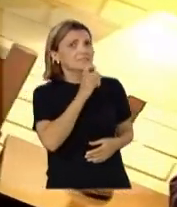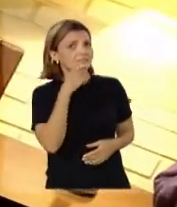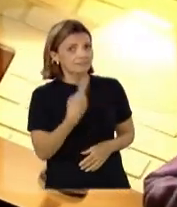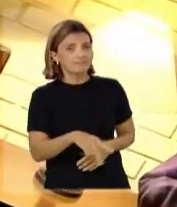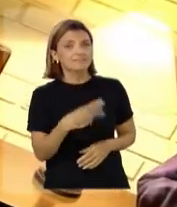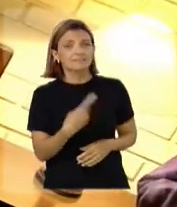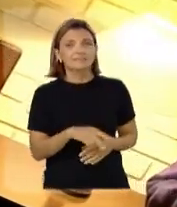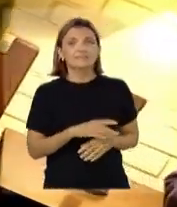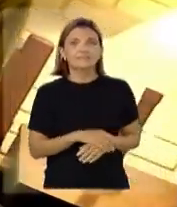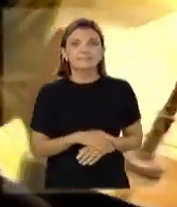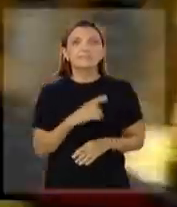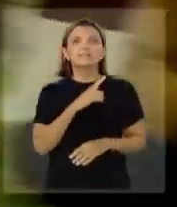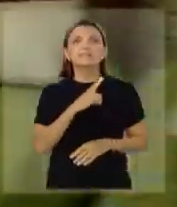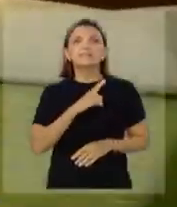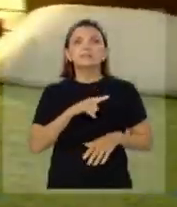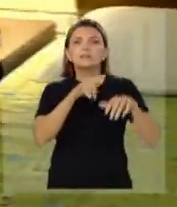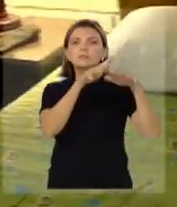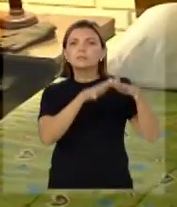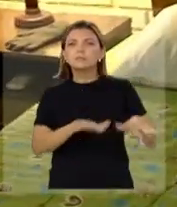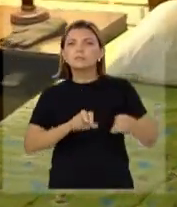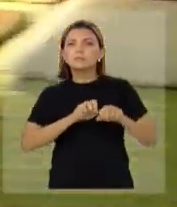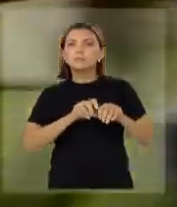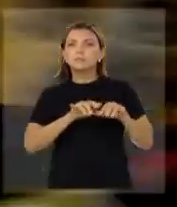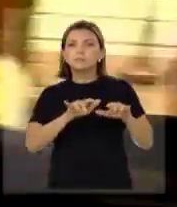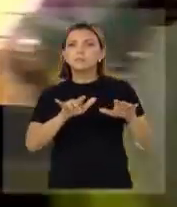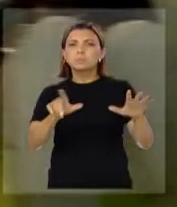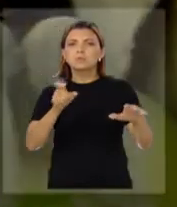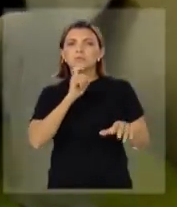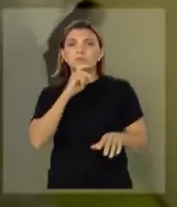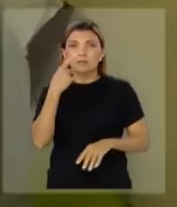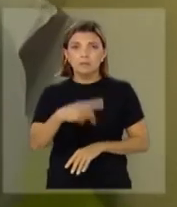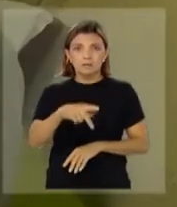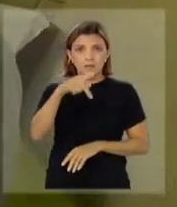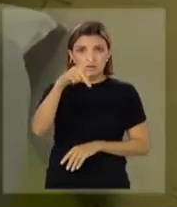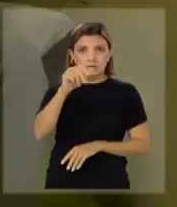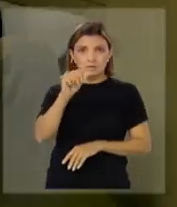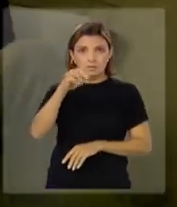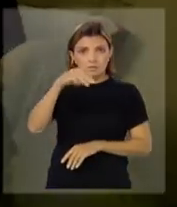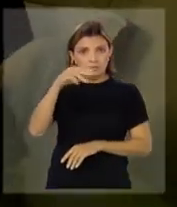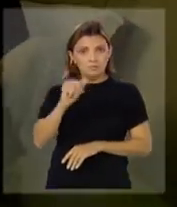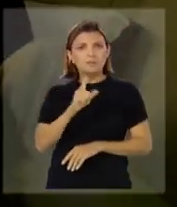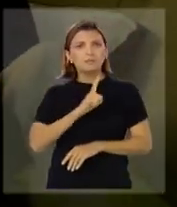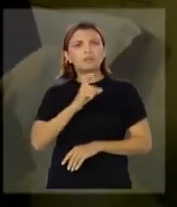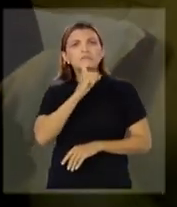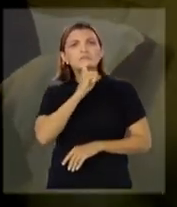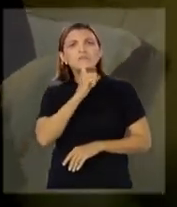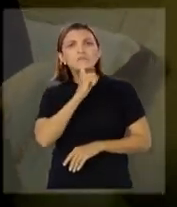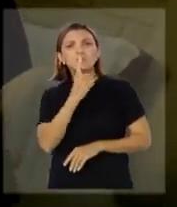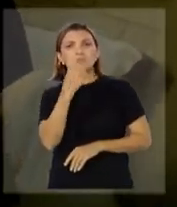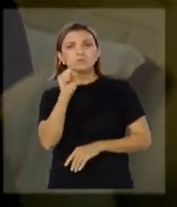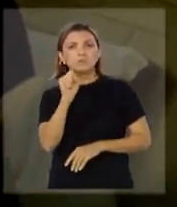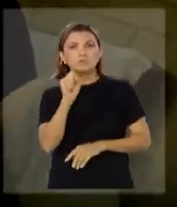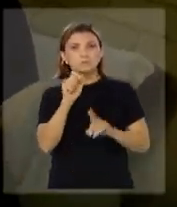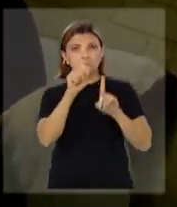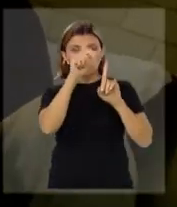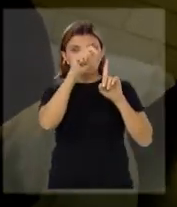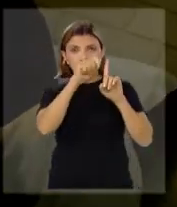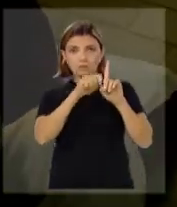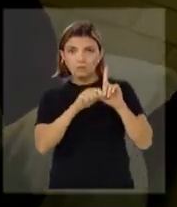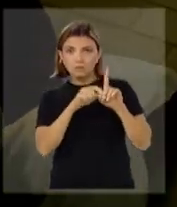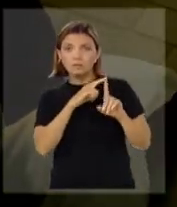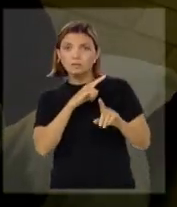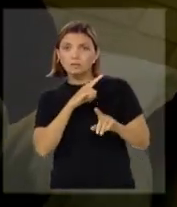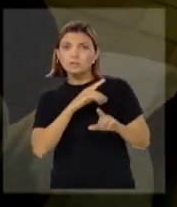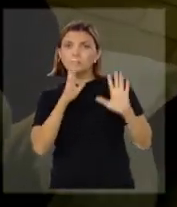é geladinho, né? São ventos oceânicos. Ah, olha só. O clima dos Pampas é subtropical com temperatura média anual de 18 graus